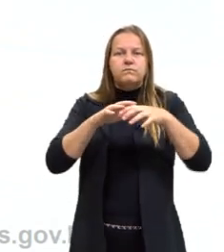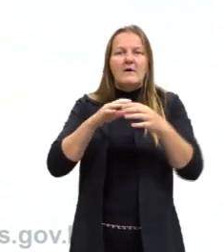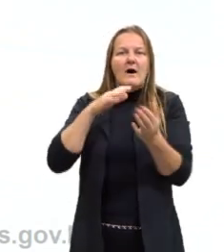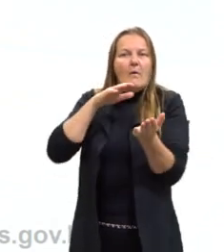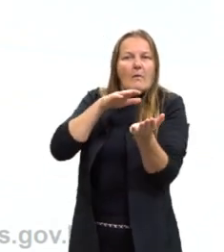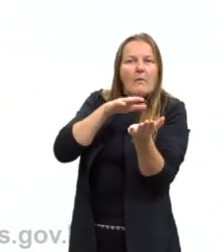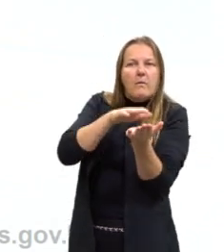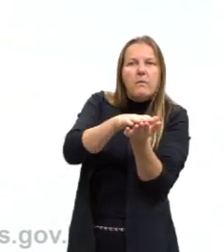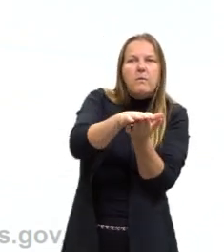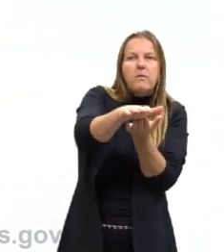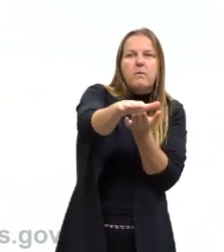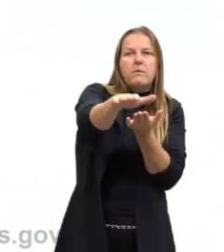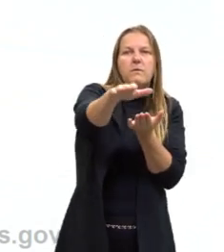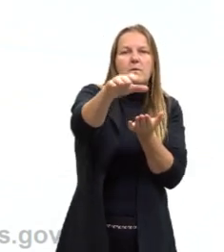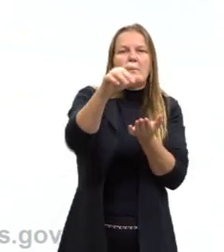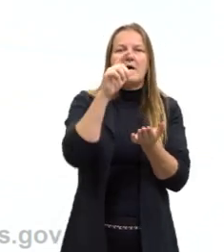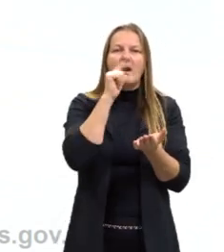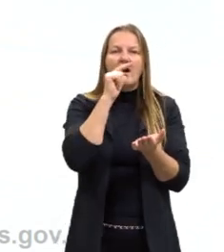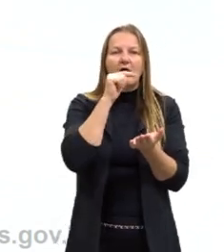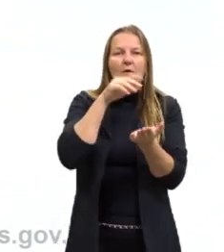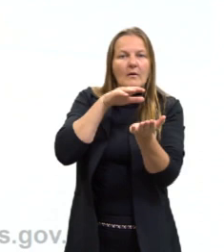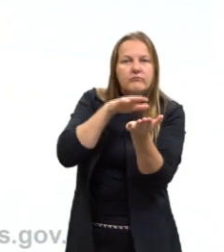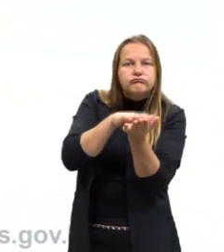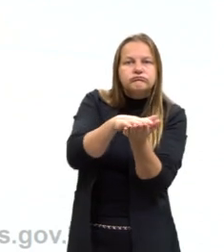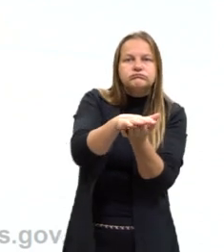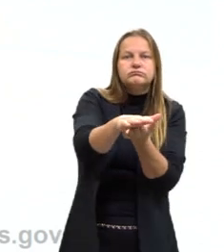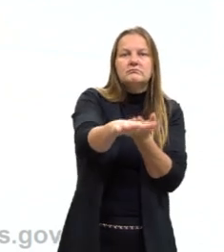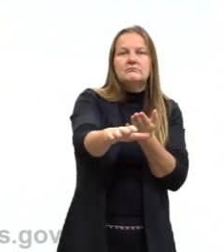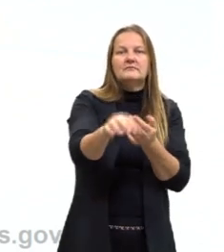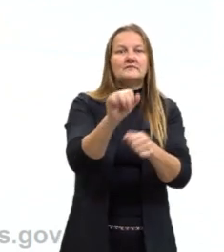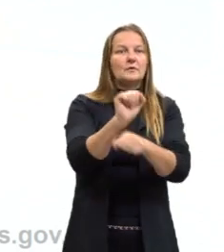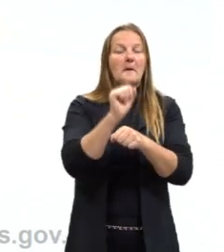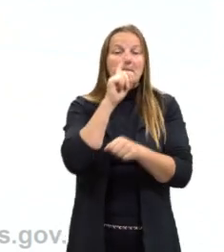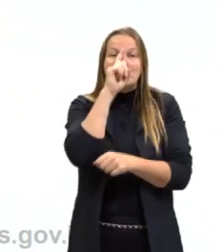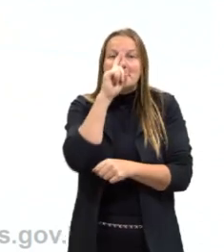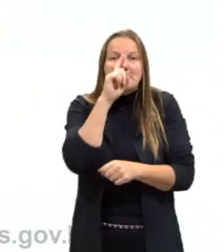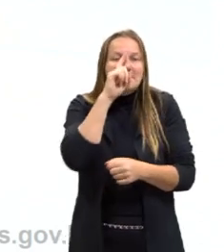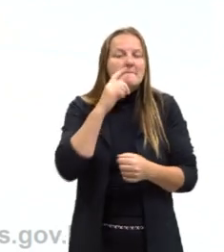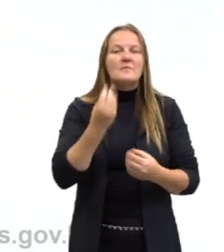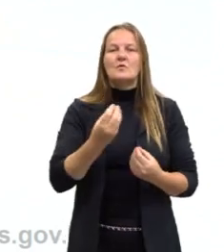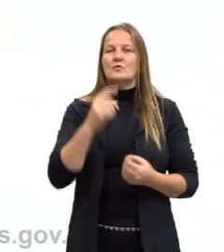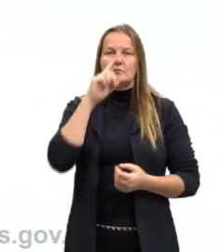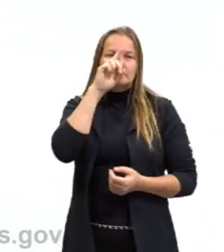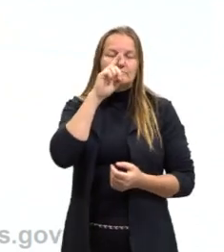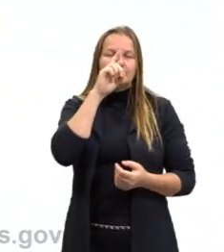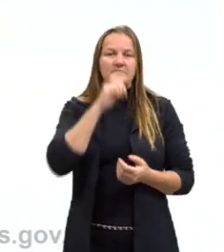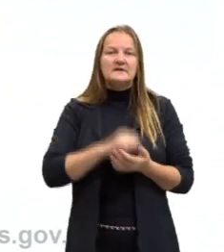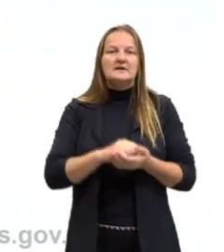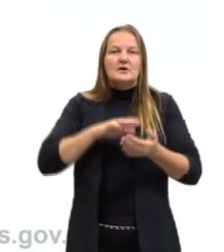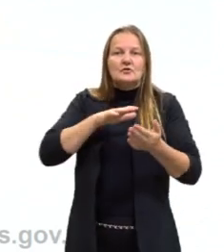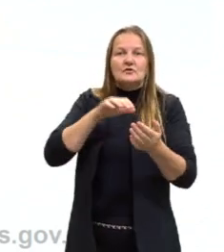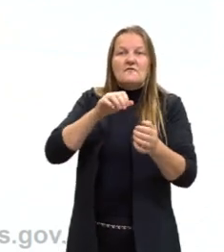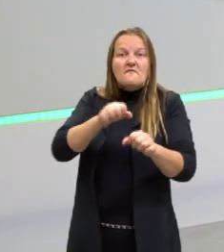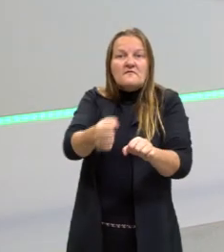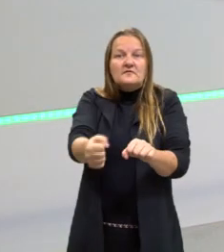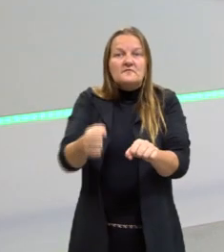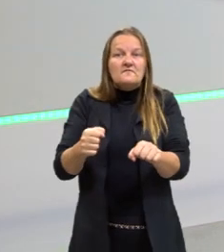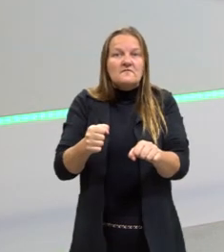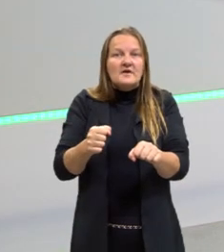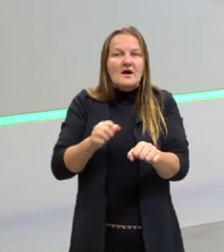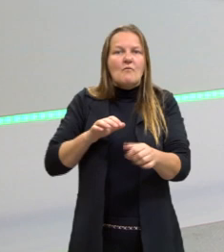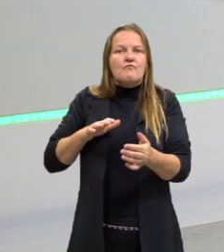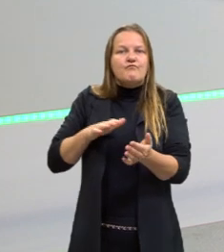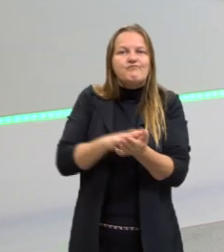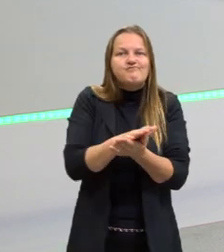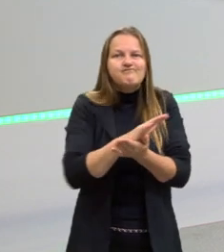aquaplanagem aí acaba passando por cima da água e aquilo é muito perigoso né Principalmente esse chega a frear Então a